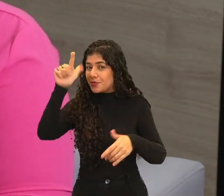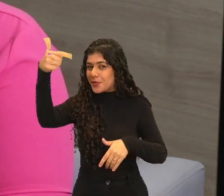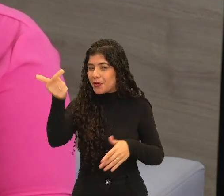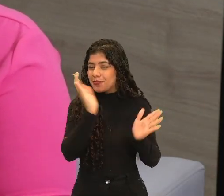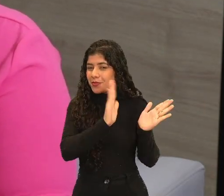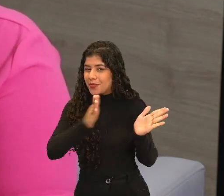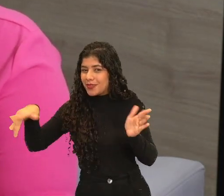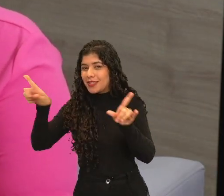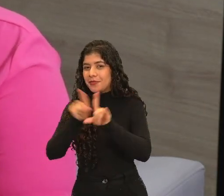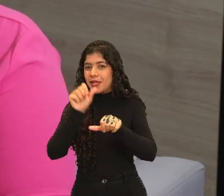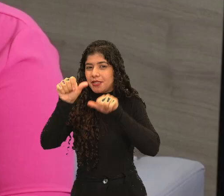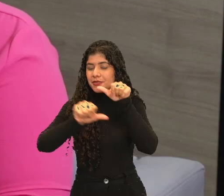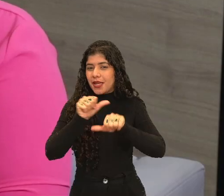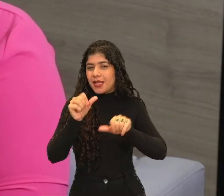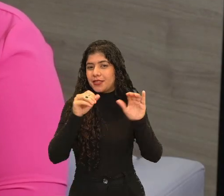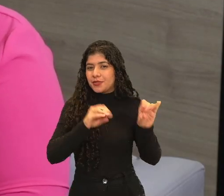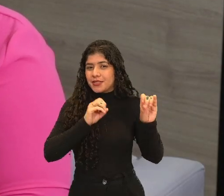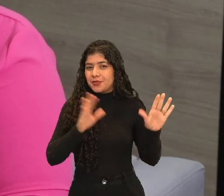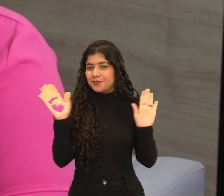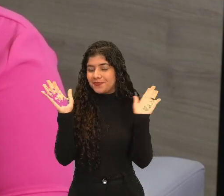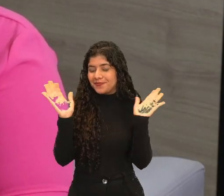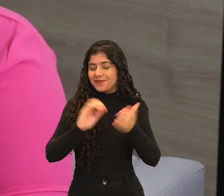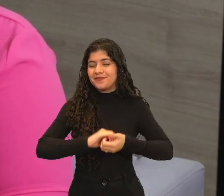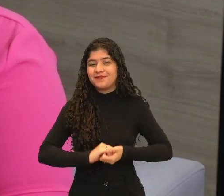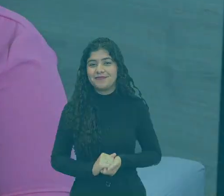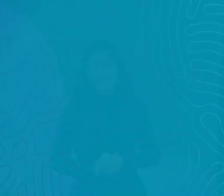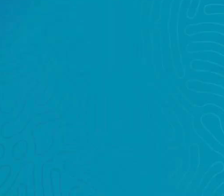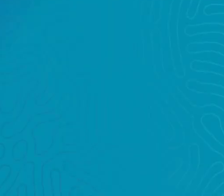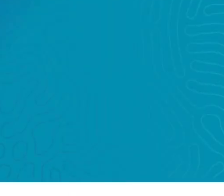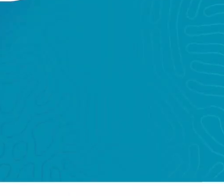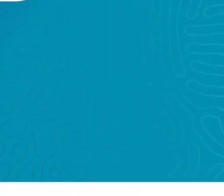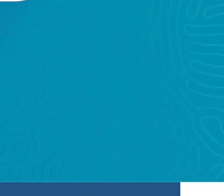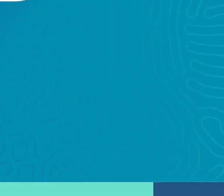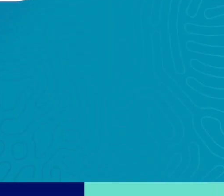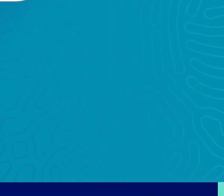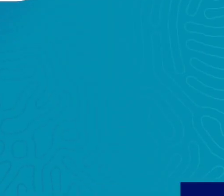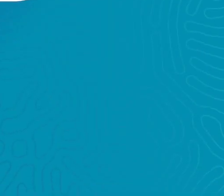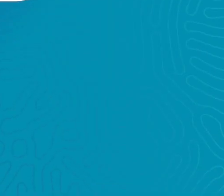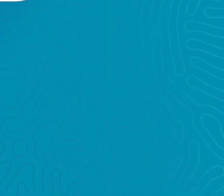série Educação em Transformação. Até lá!